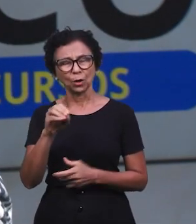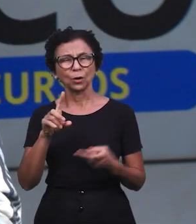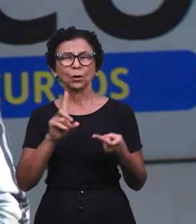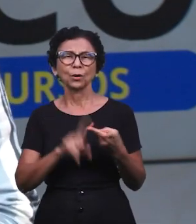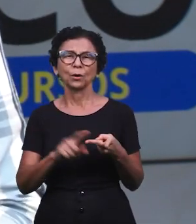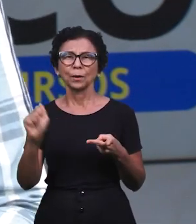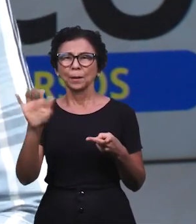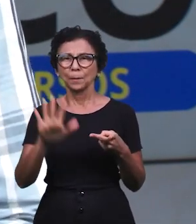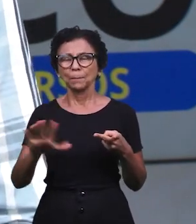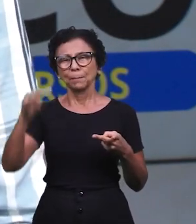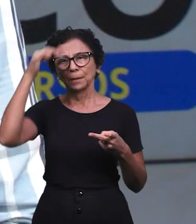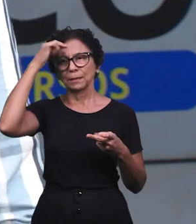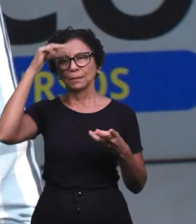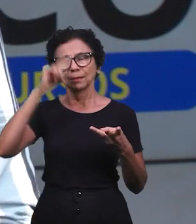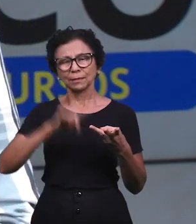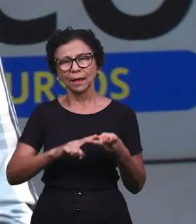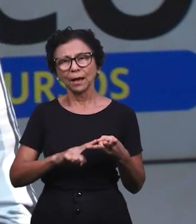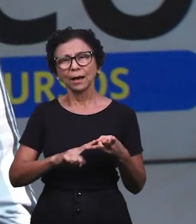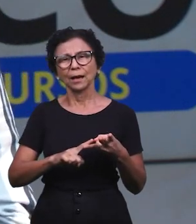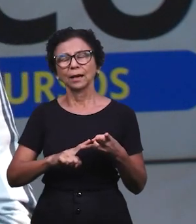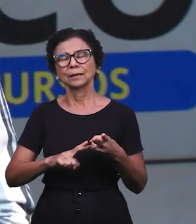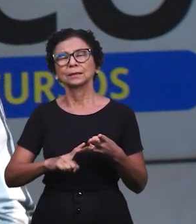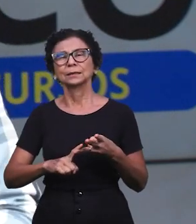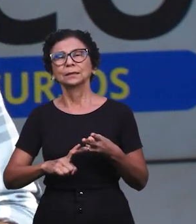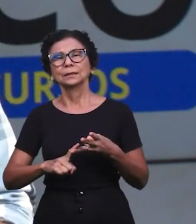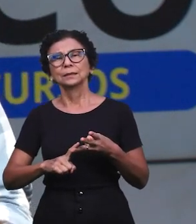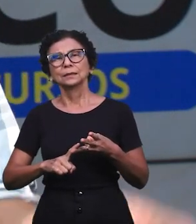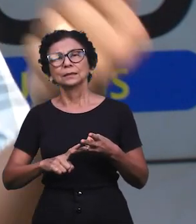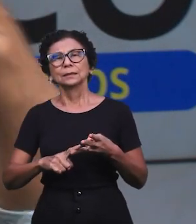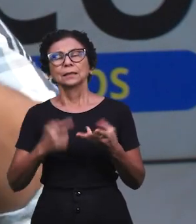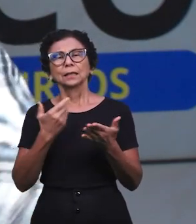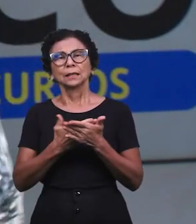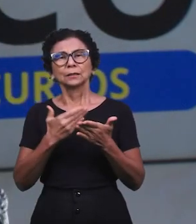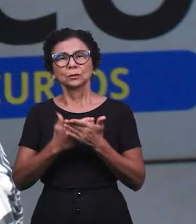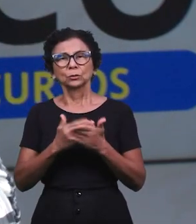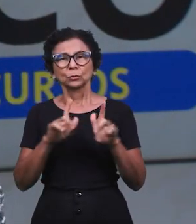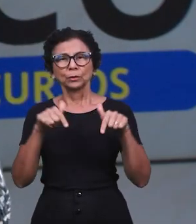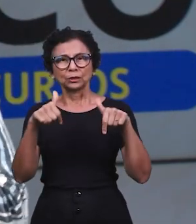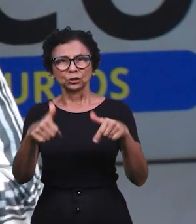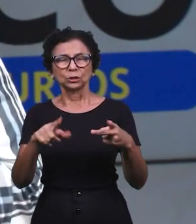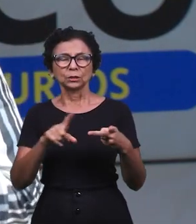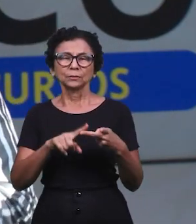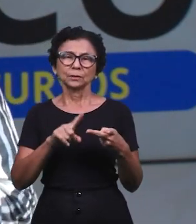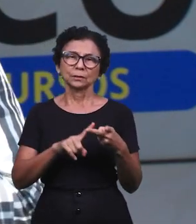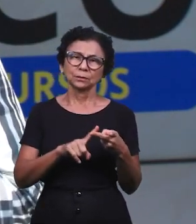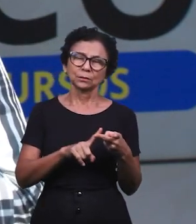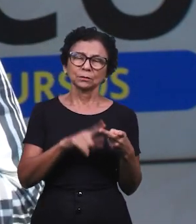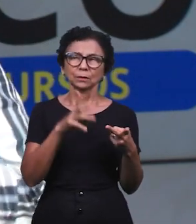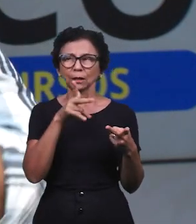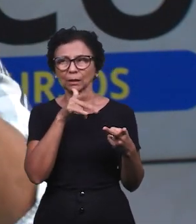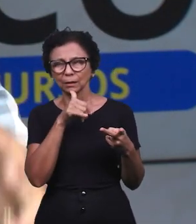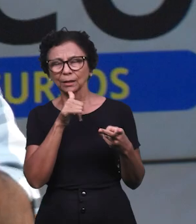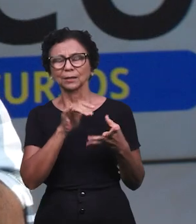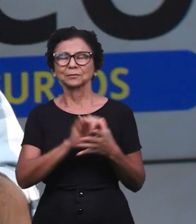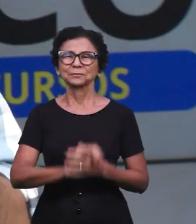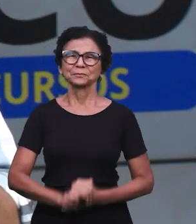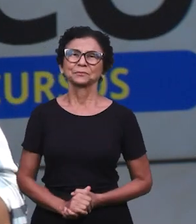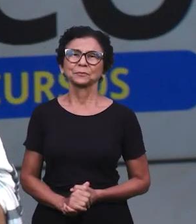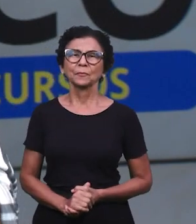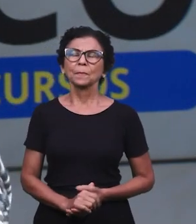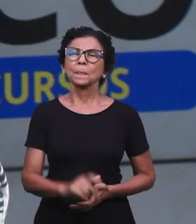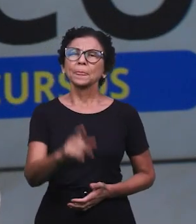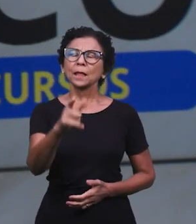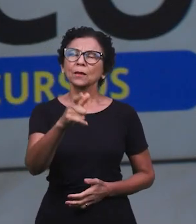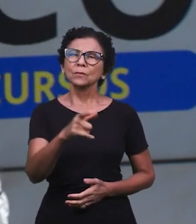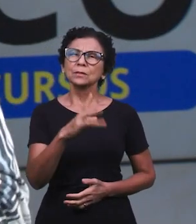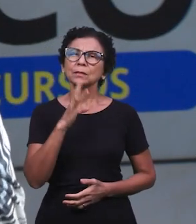ativo e estudo passivo, resolução de questões, sobre revisões. Tem alguma técnica que você gostaria de compartilhar aqui